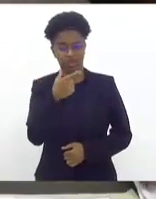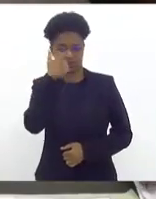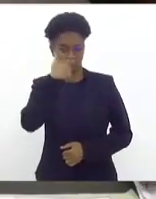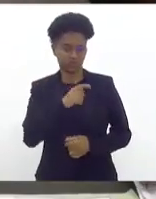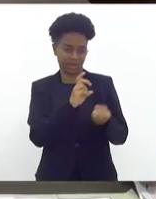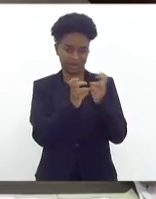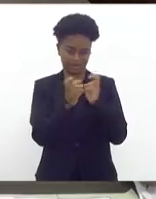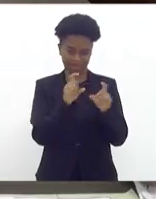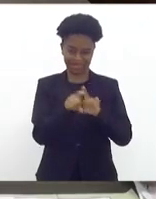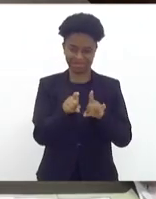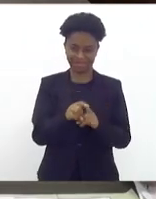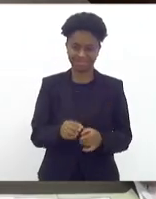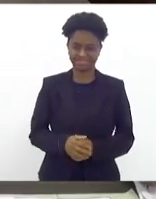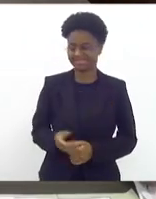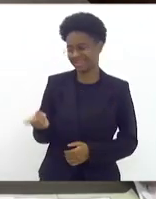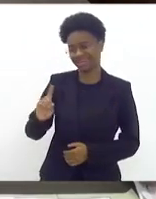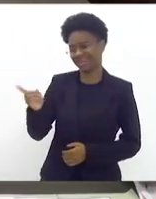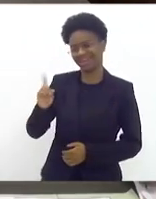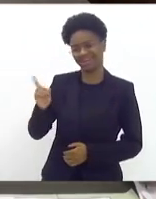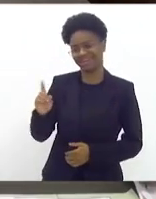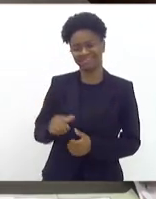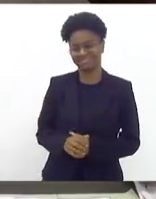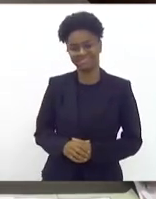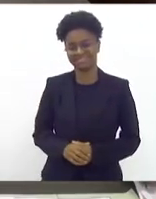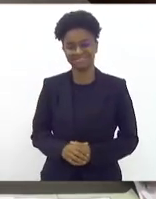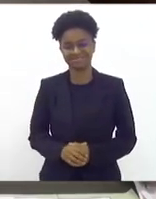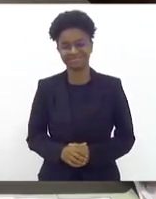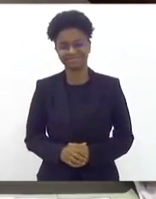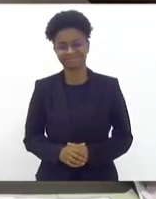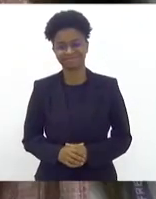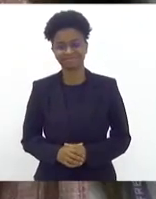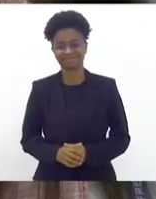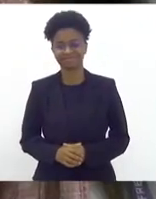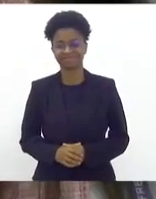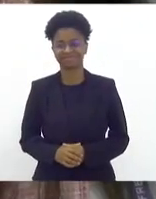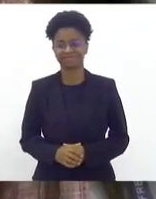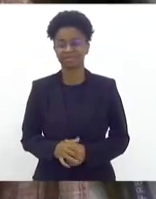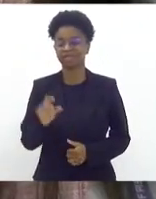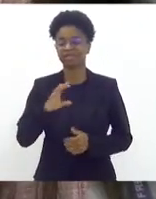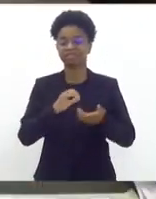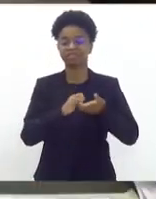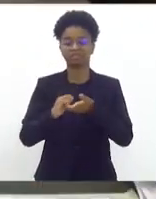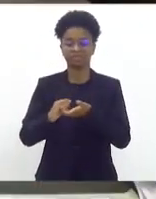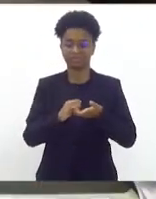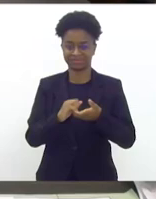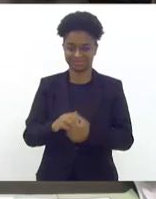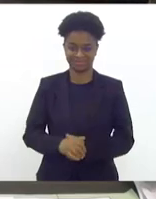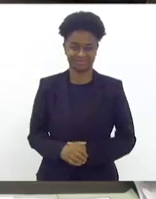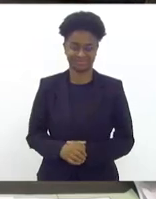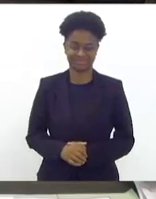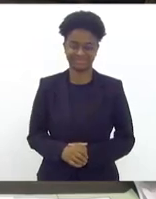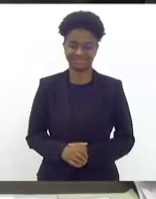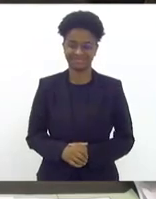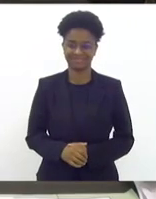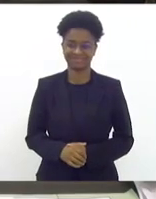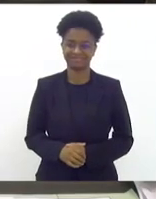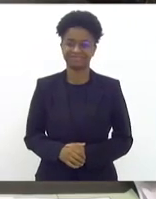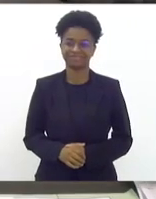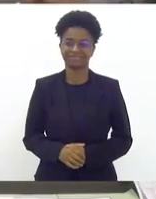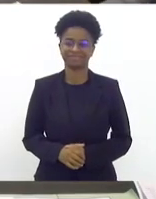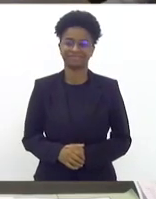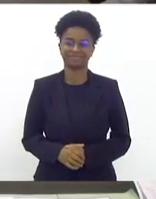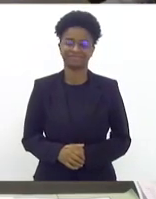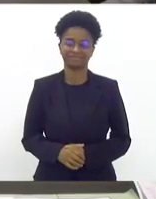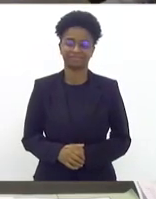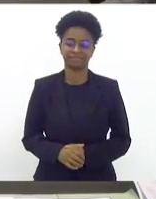também. Não, isso daí já tem os meus saltos por aí. Mas nada aqui. Saudações eco-espirituais. Eco-espirituais, é